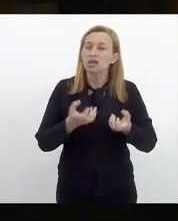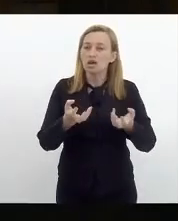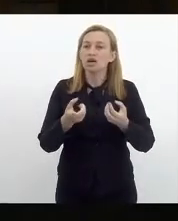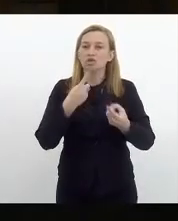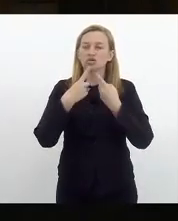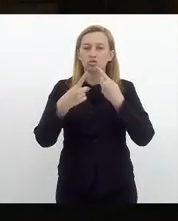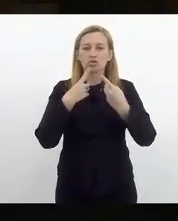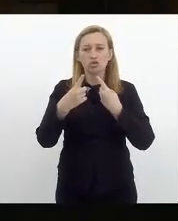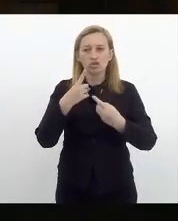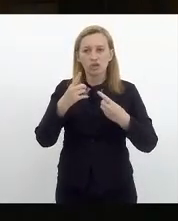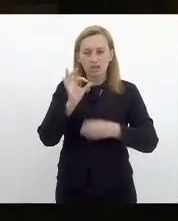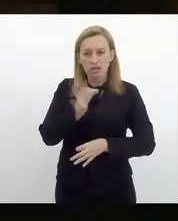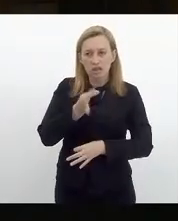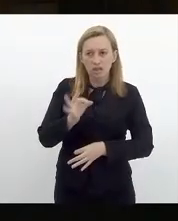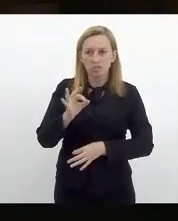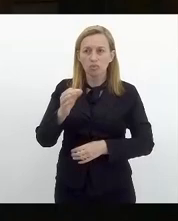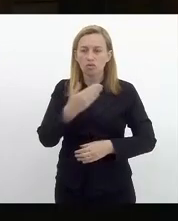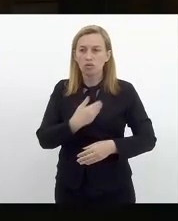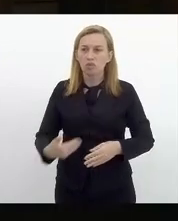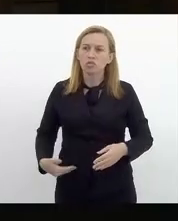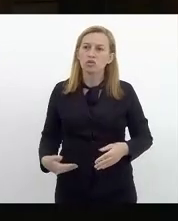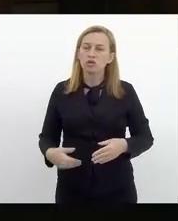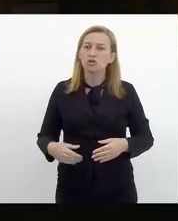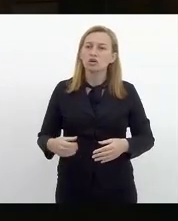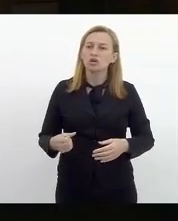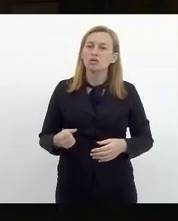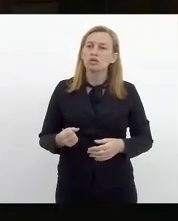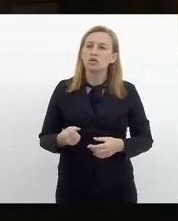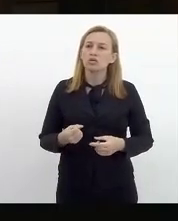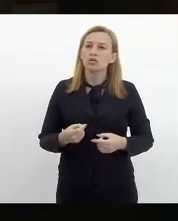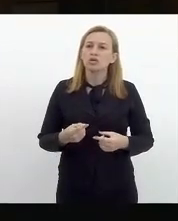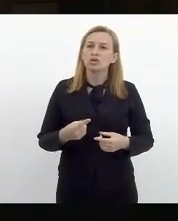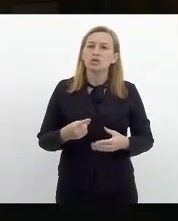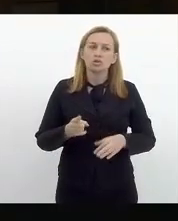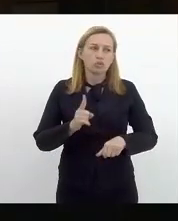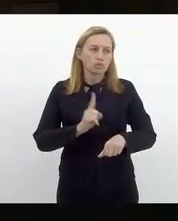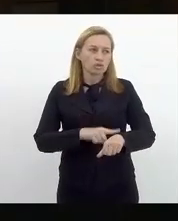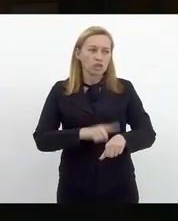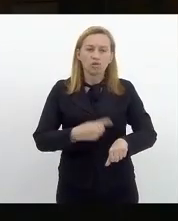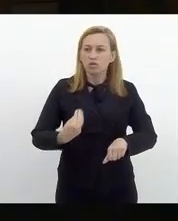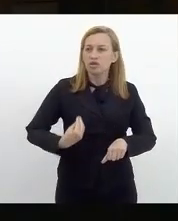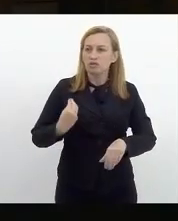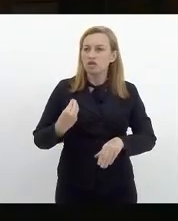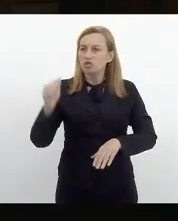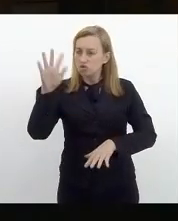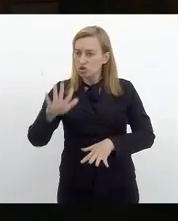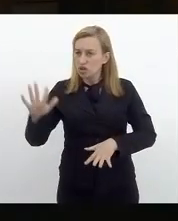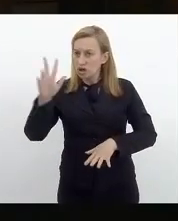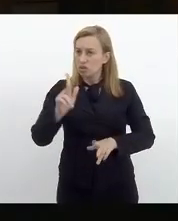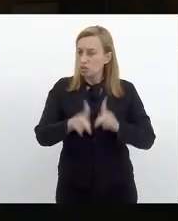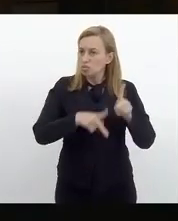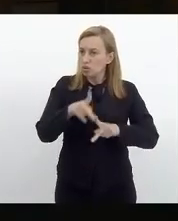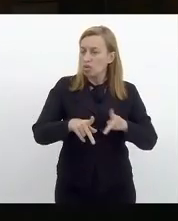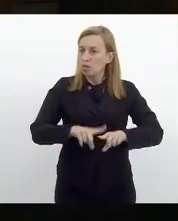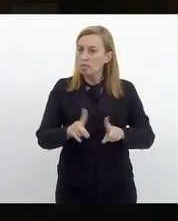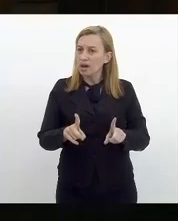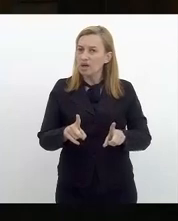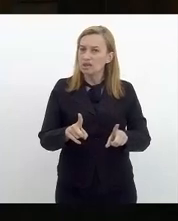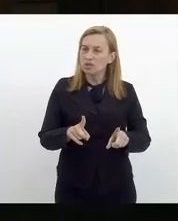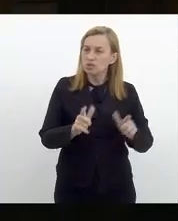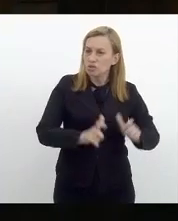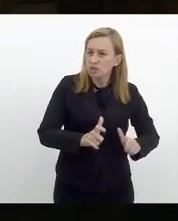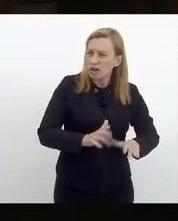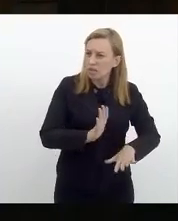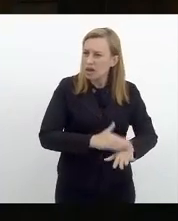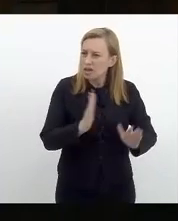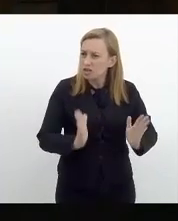governo que a realidade de fato a um aumento da expectativa de vida no geral da população Mas as nossas regiões mais